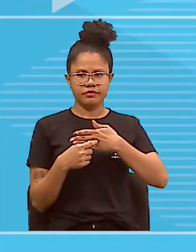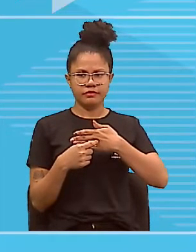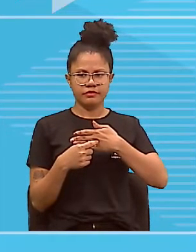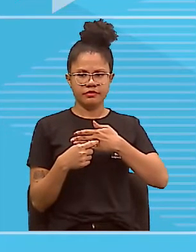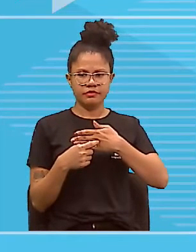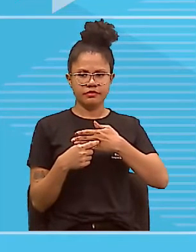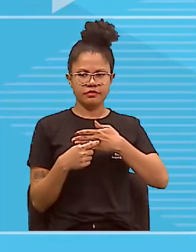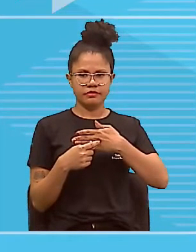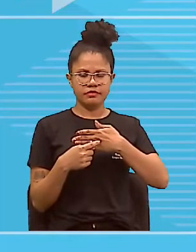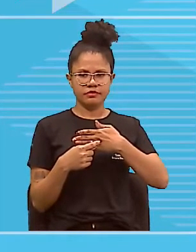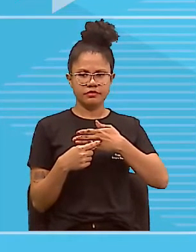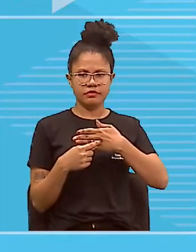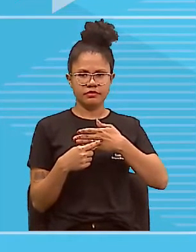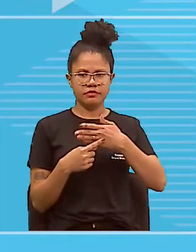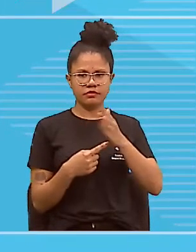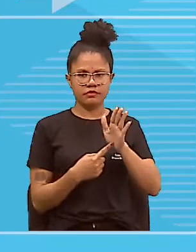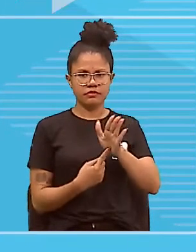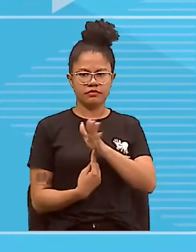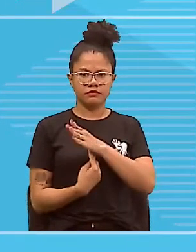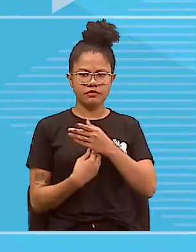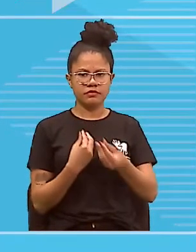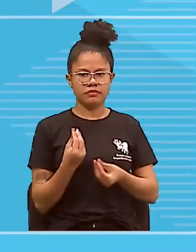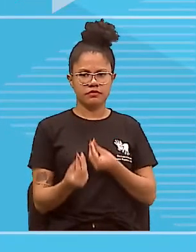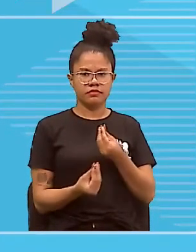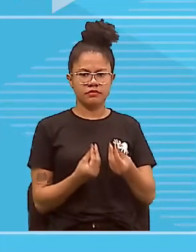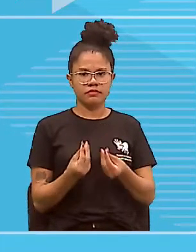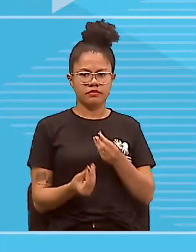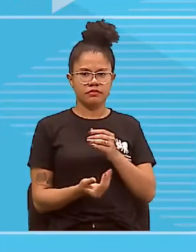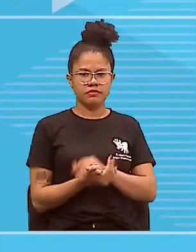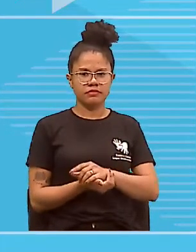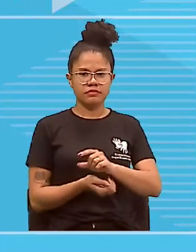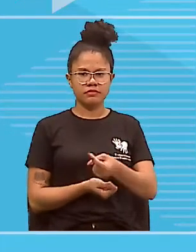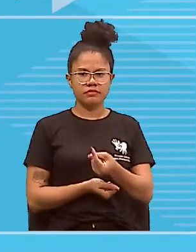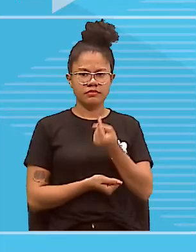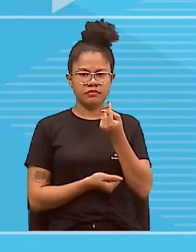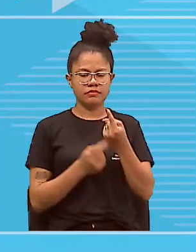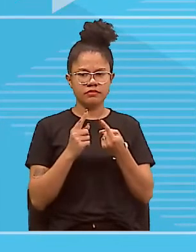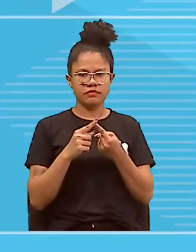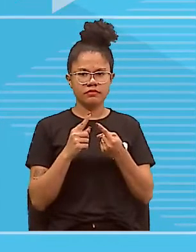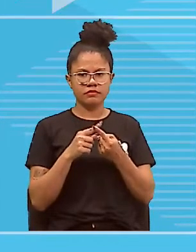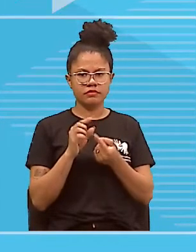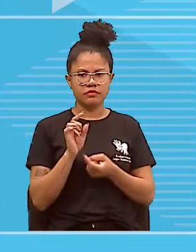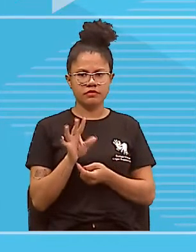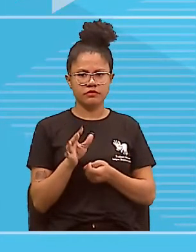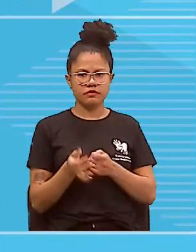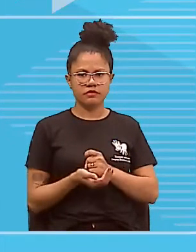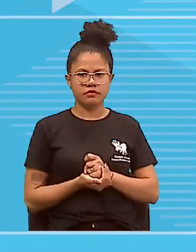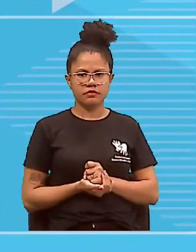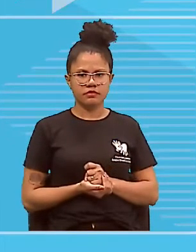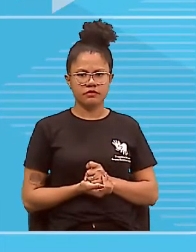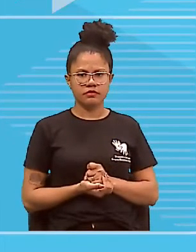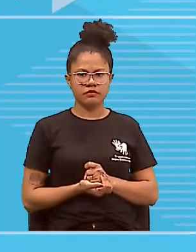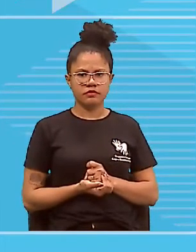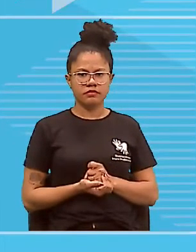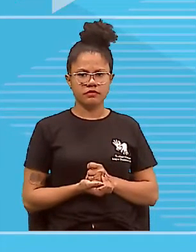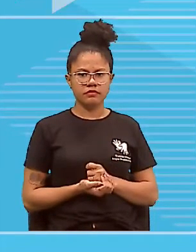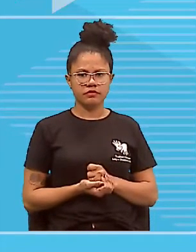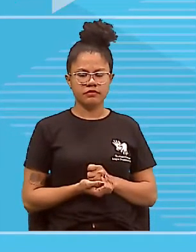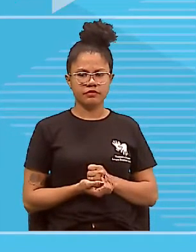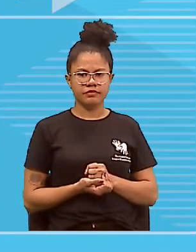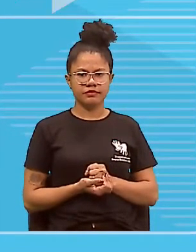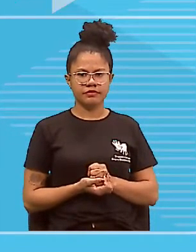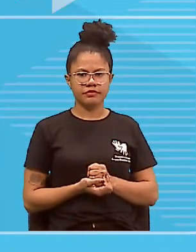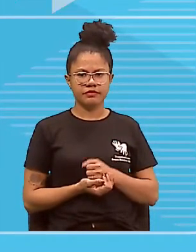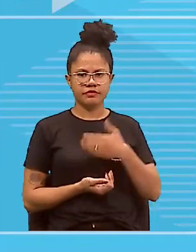mostrar como se fosse uma única fonte mais espalhada e quando atinge o segundo